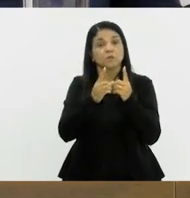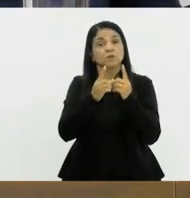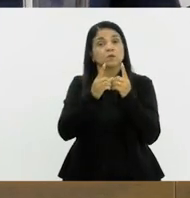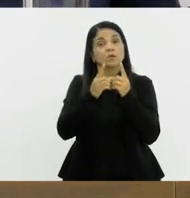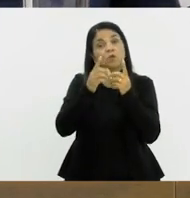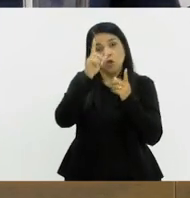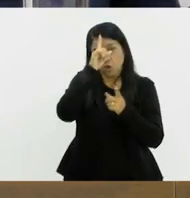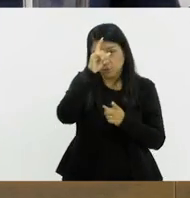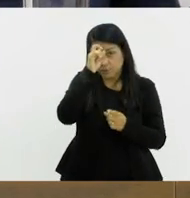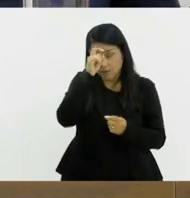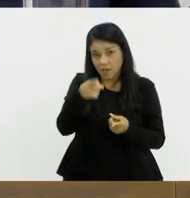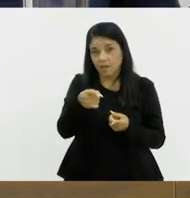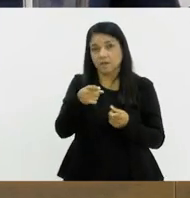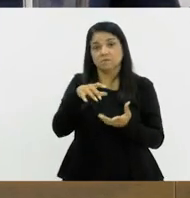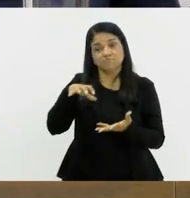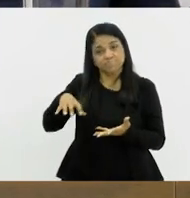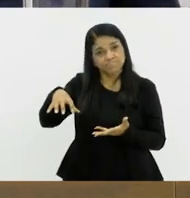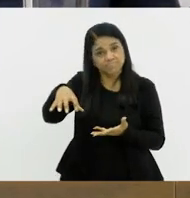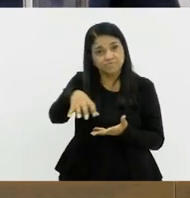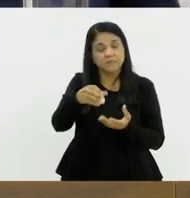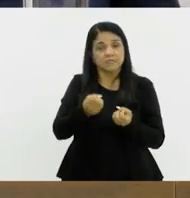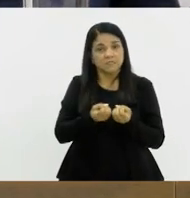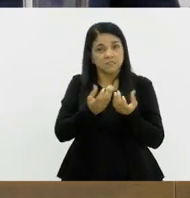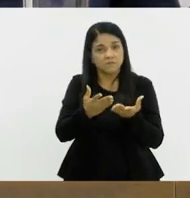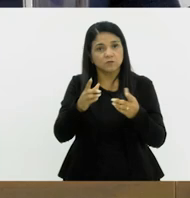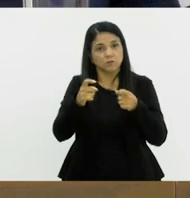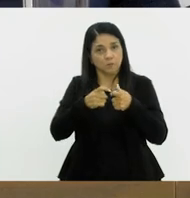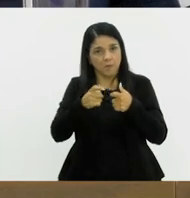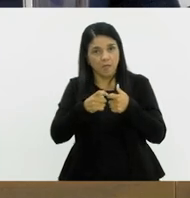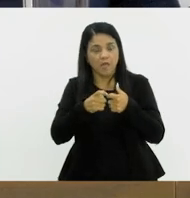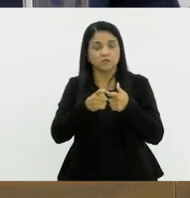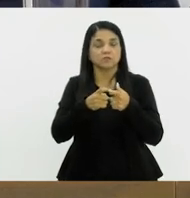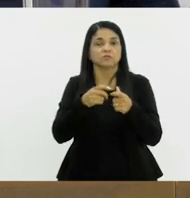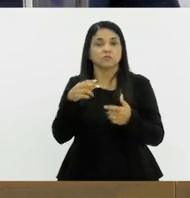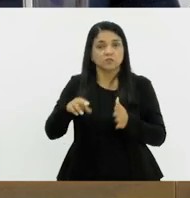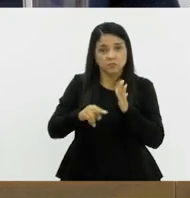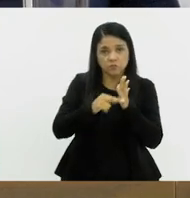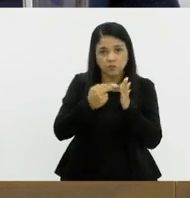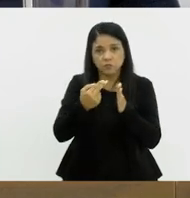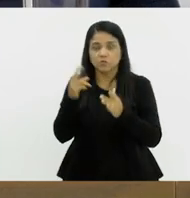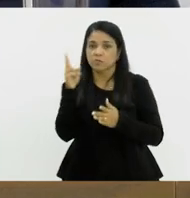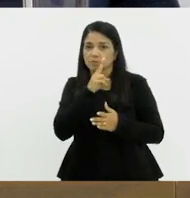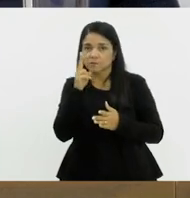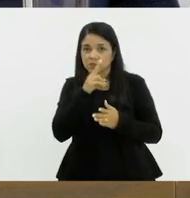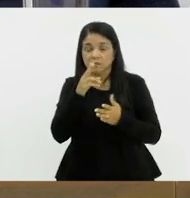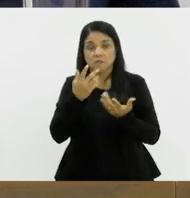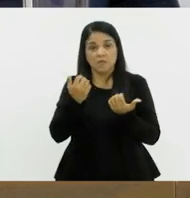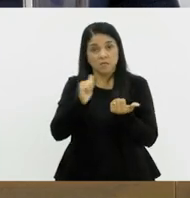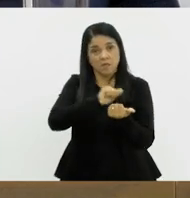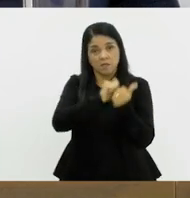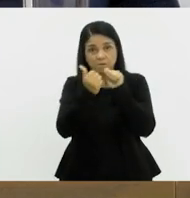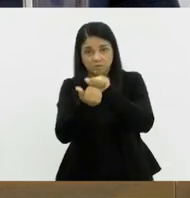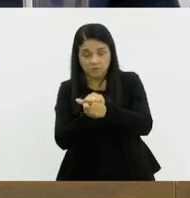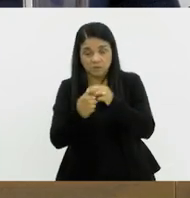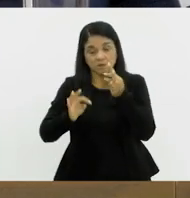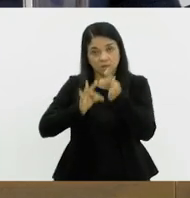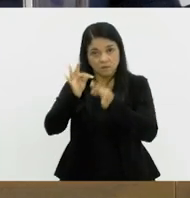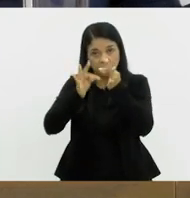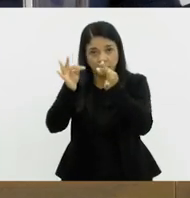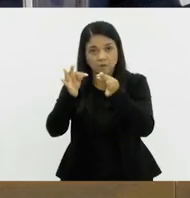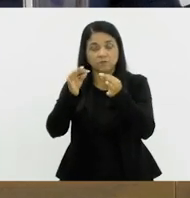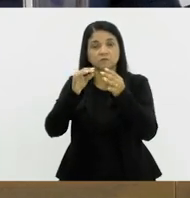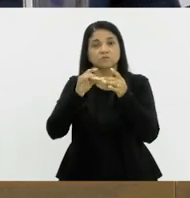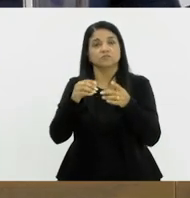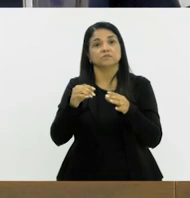que são instituições de saúde que oferecem serviços médicos, cirúrgicos e de emergência, com instalações para internações e tratamentos especializados.